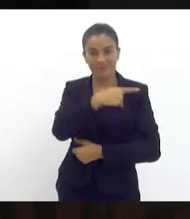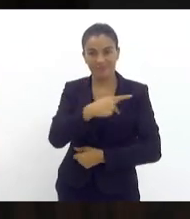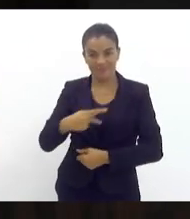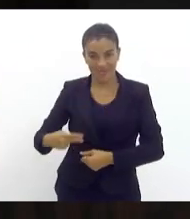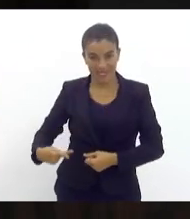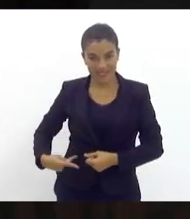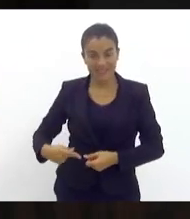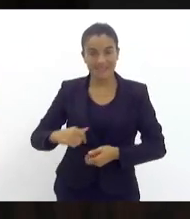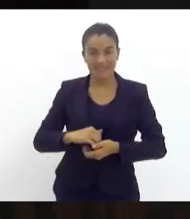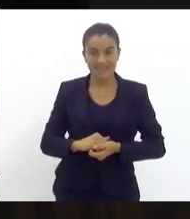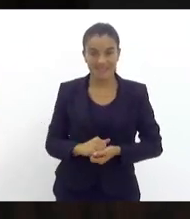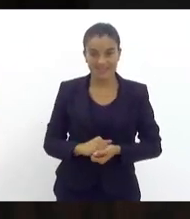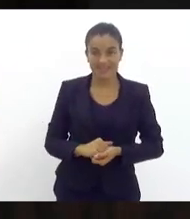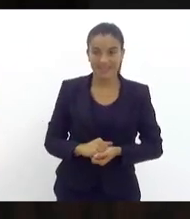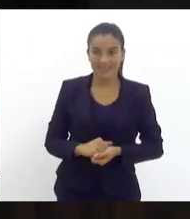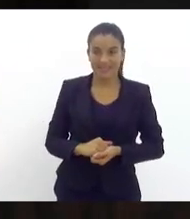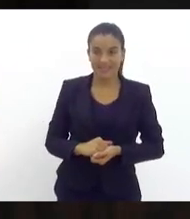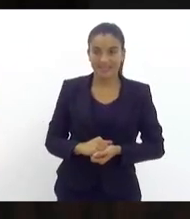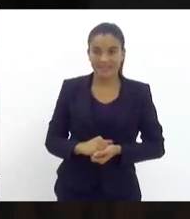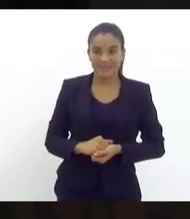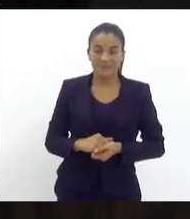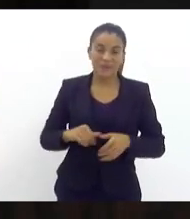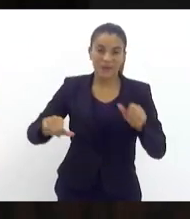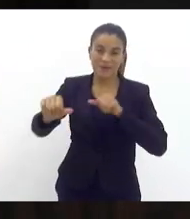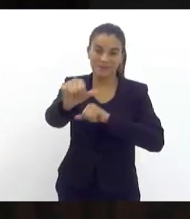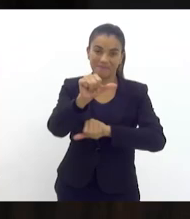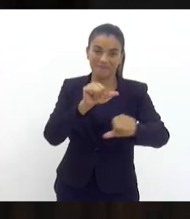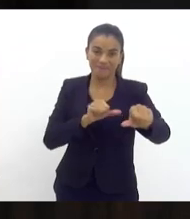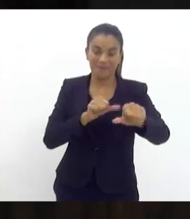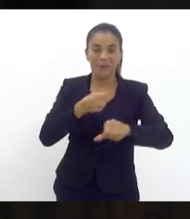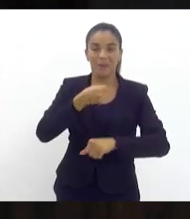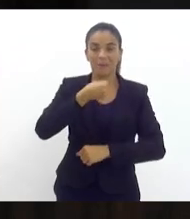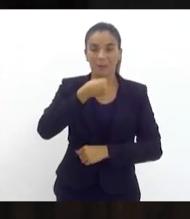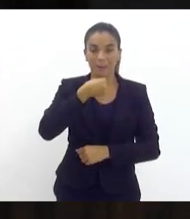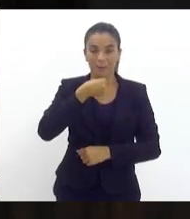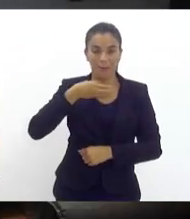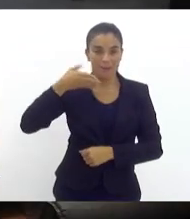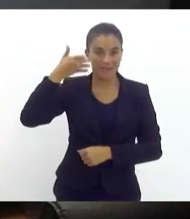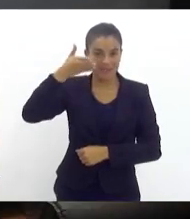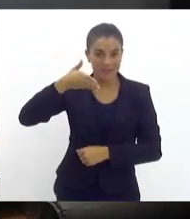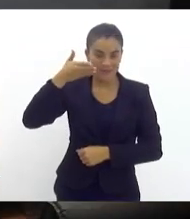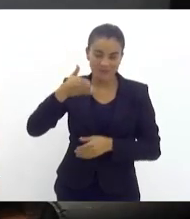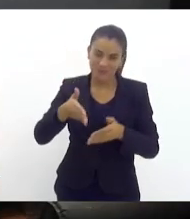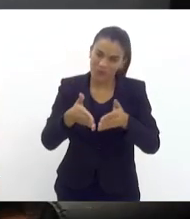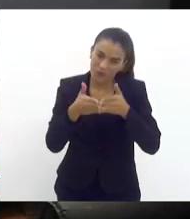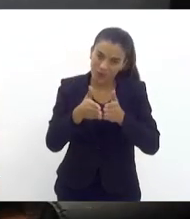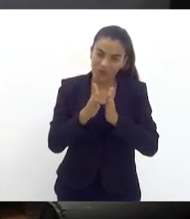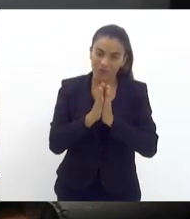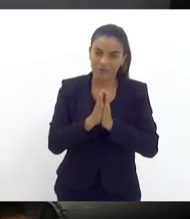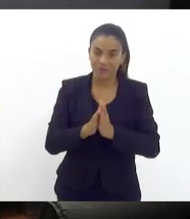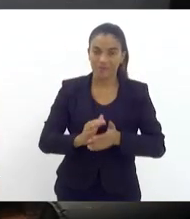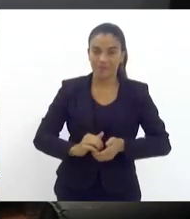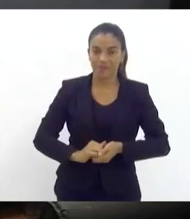presidência que eu quero fazer uso também da Tribuna por favor